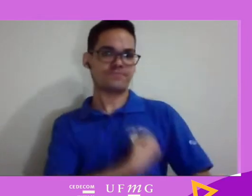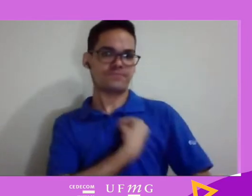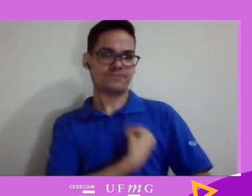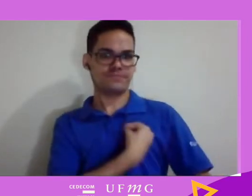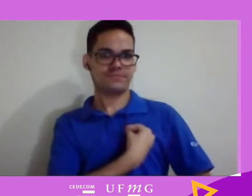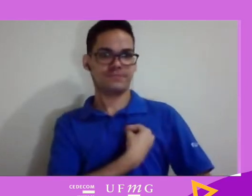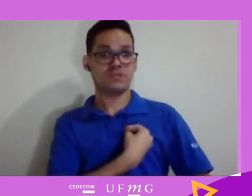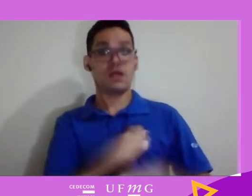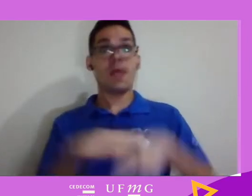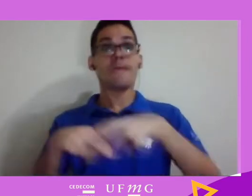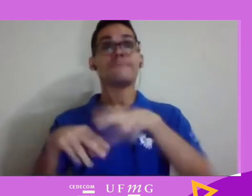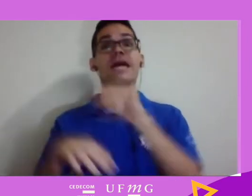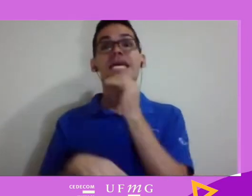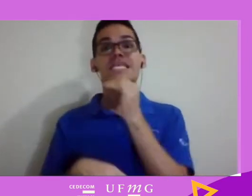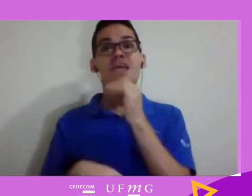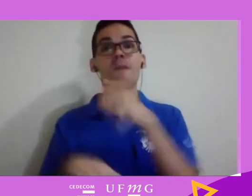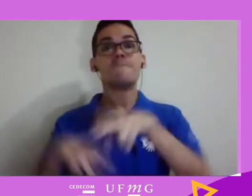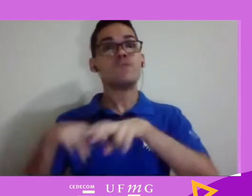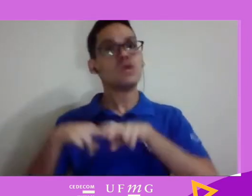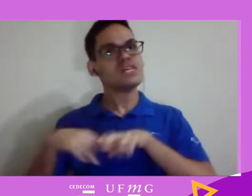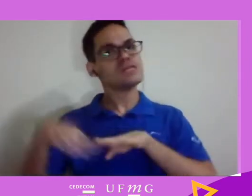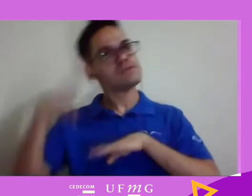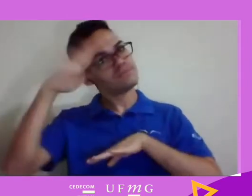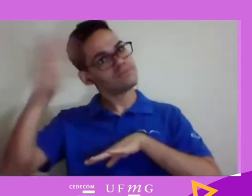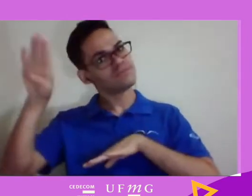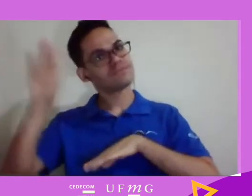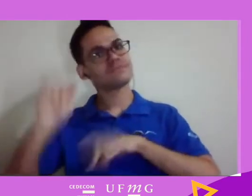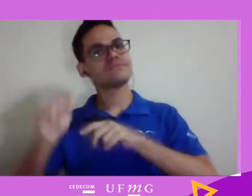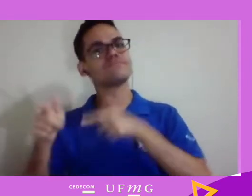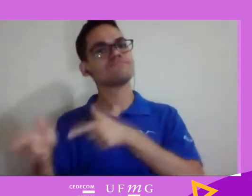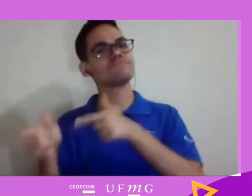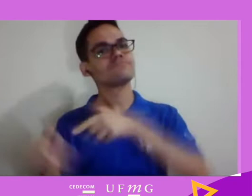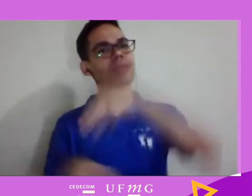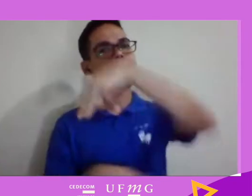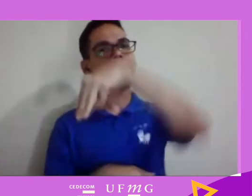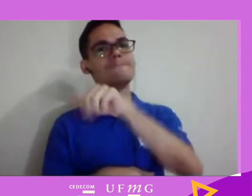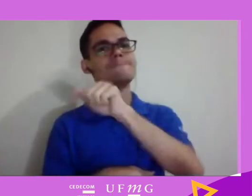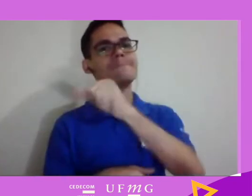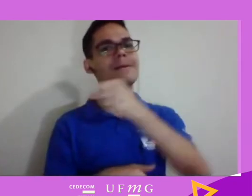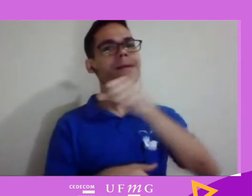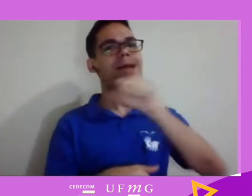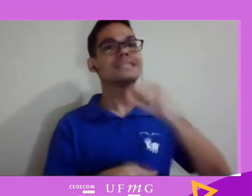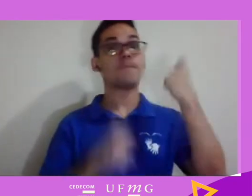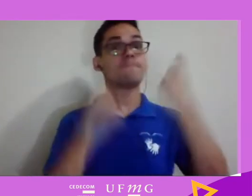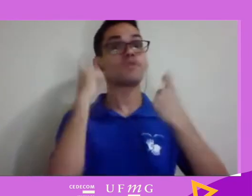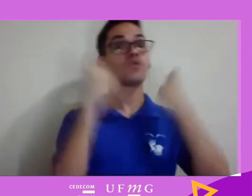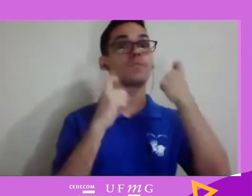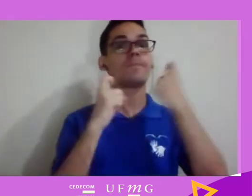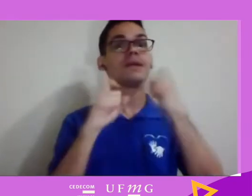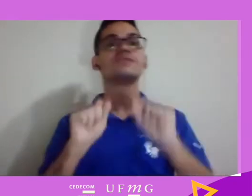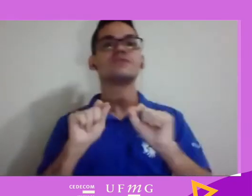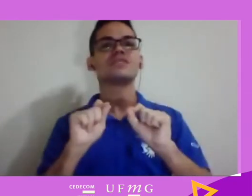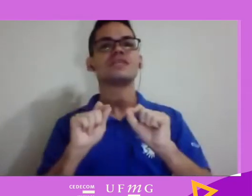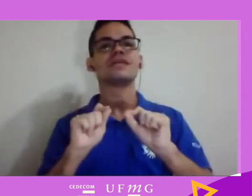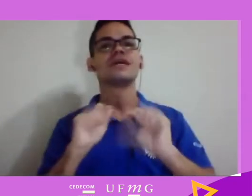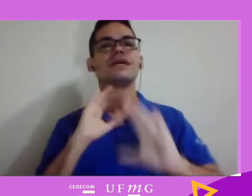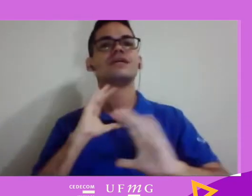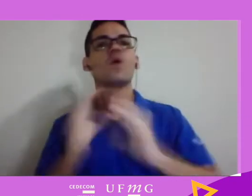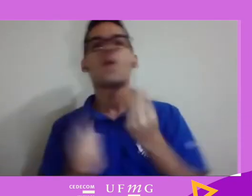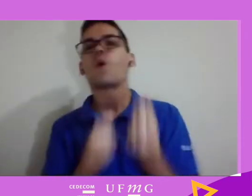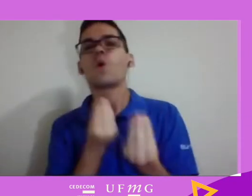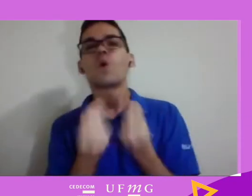acontece nesse ambiente das conexões online e offline que vão caracterizando esse ativismo contemporâneo. A